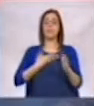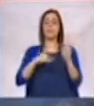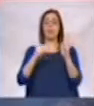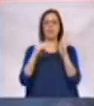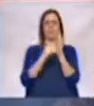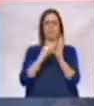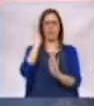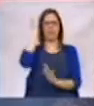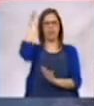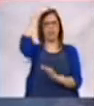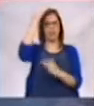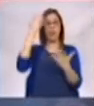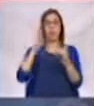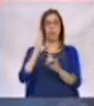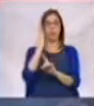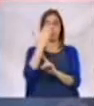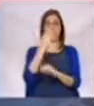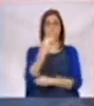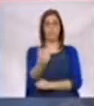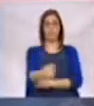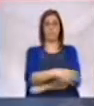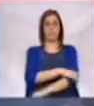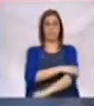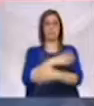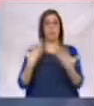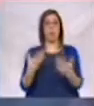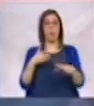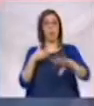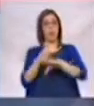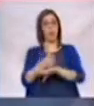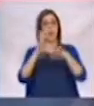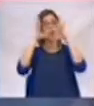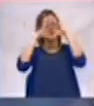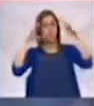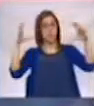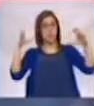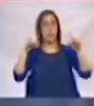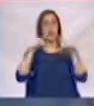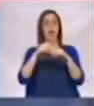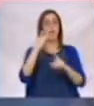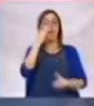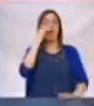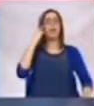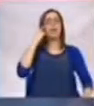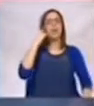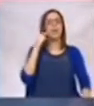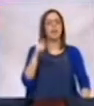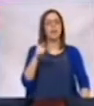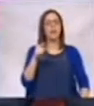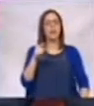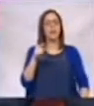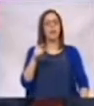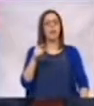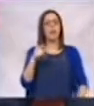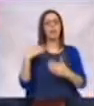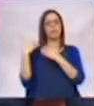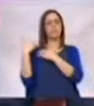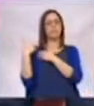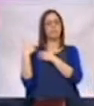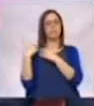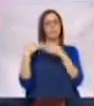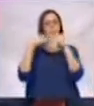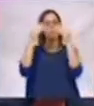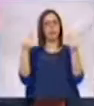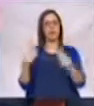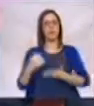o decreto de Donald Trump está no topo da atualidade. Junta-se agora em direto via Skype a partir da Guiné. É o